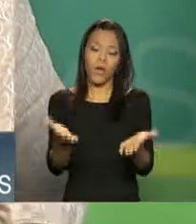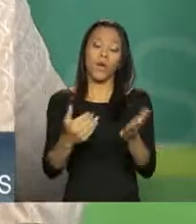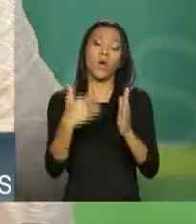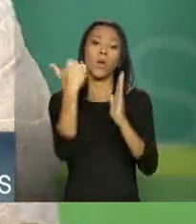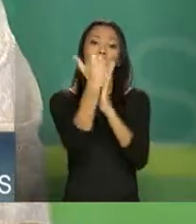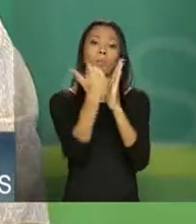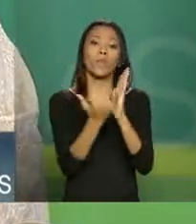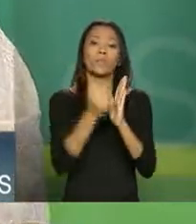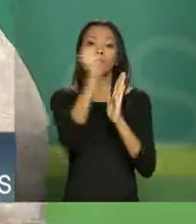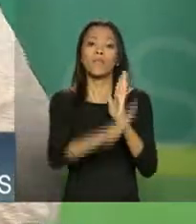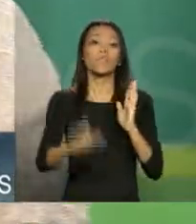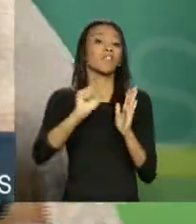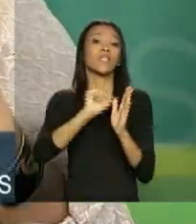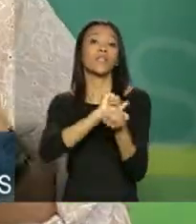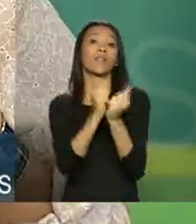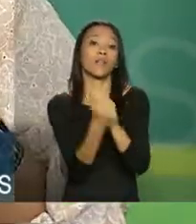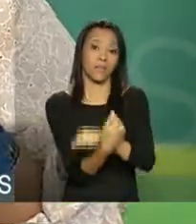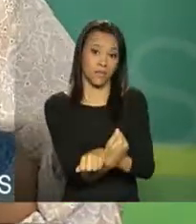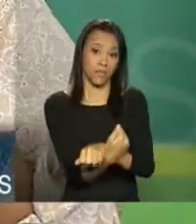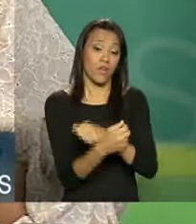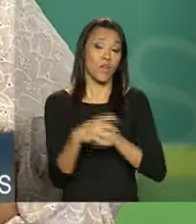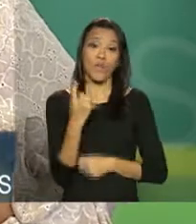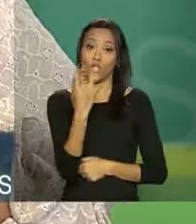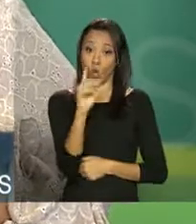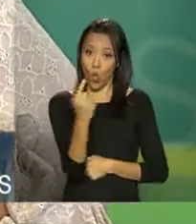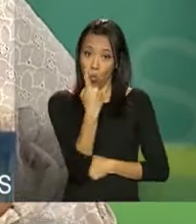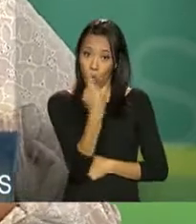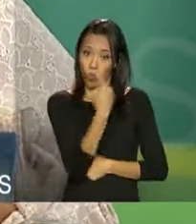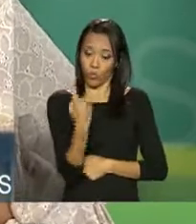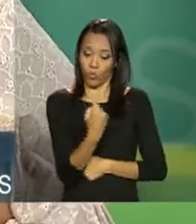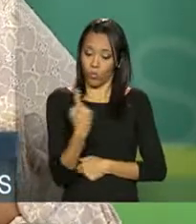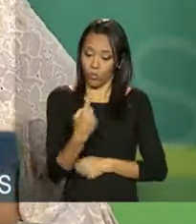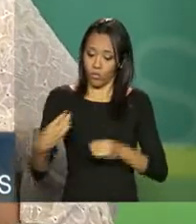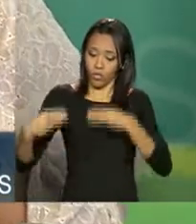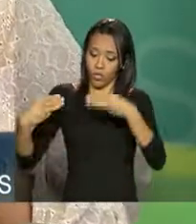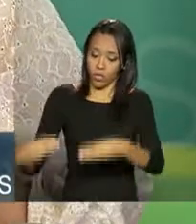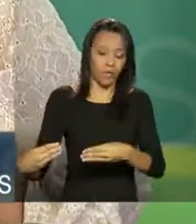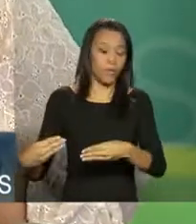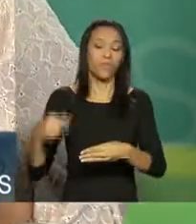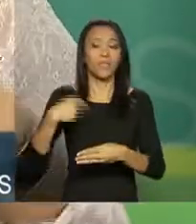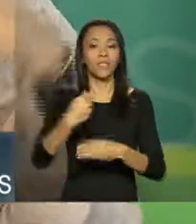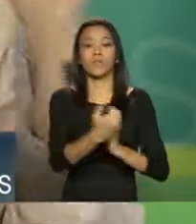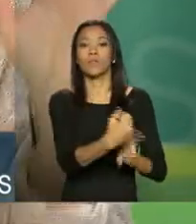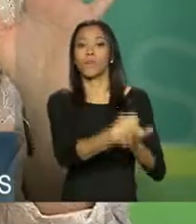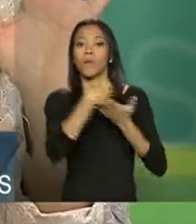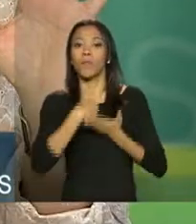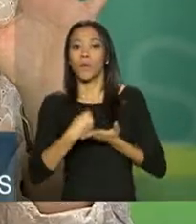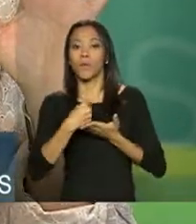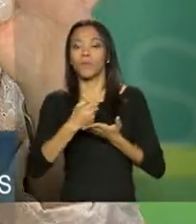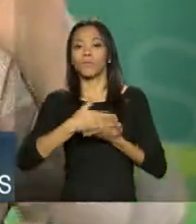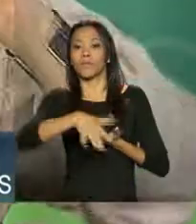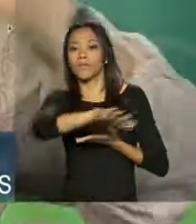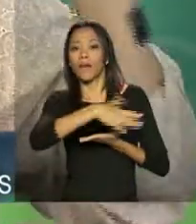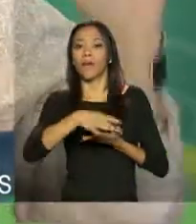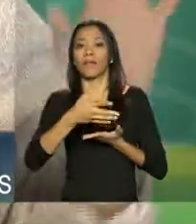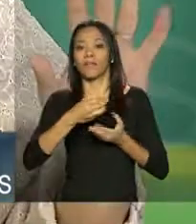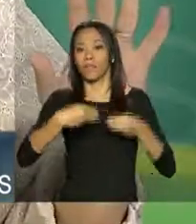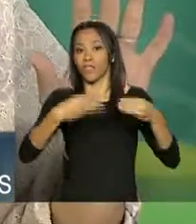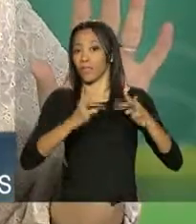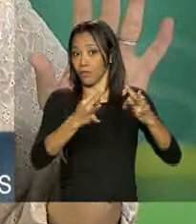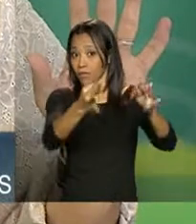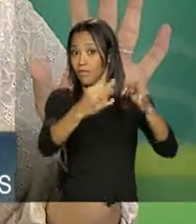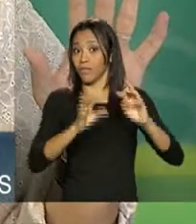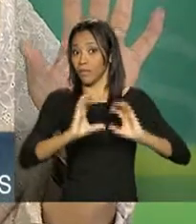nós vamos com isso de maneira coordenada não é o ministério sozinho fazendo isso preciso dos insumos da ciência e todo mundo trabalhando Então